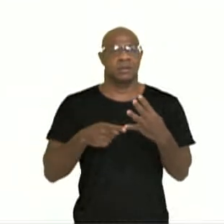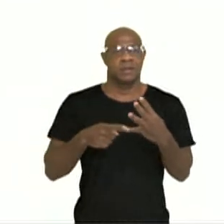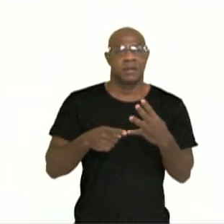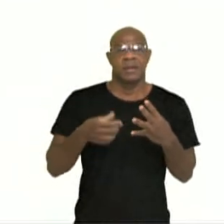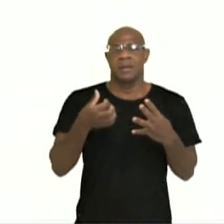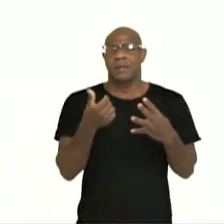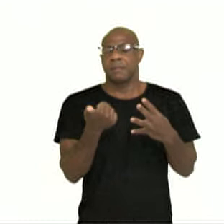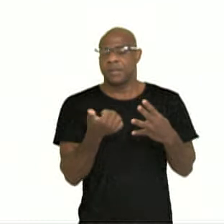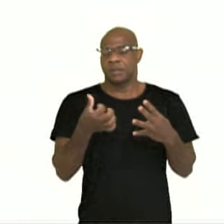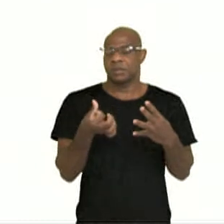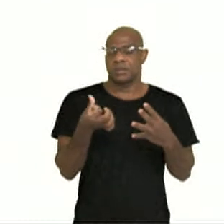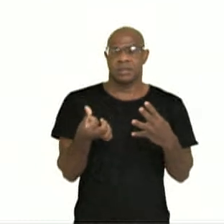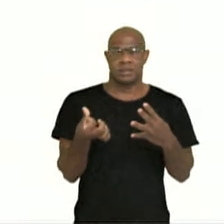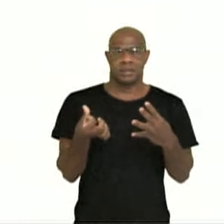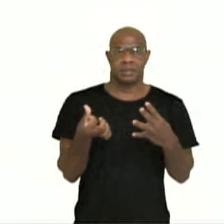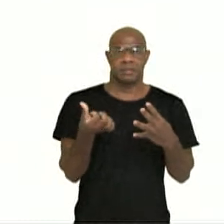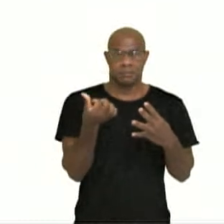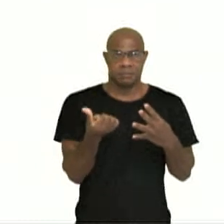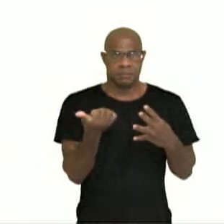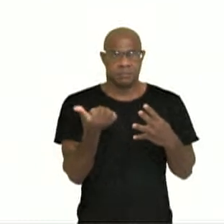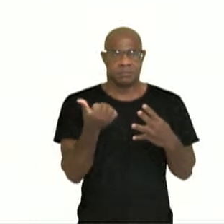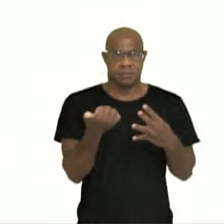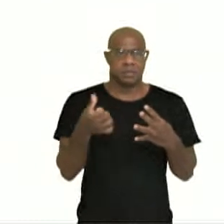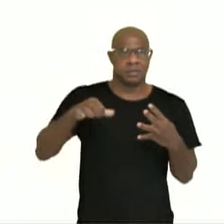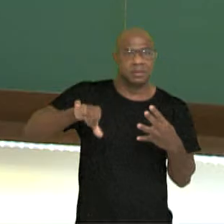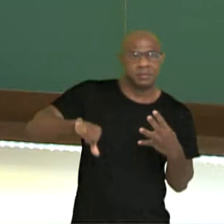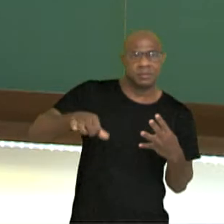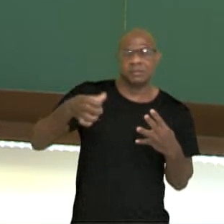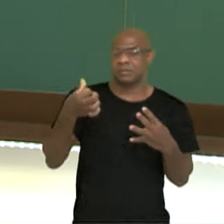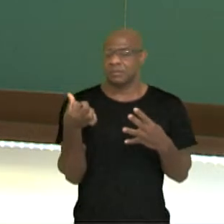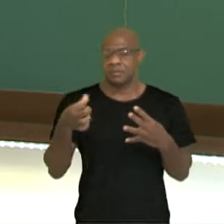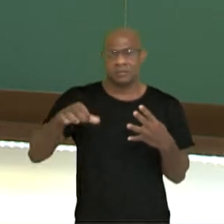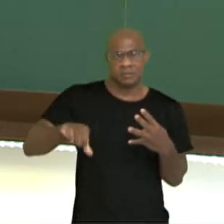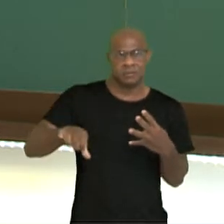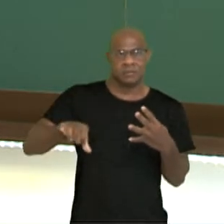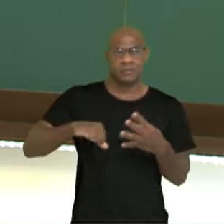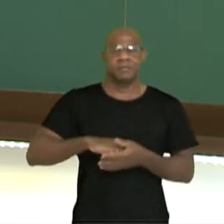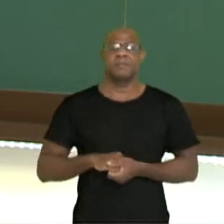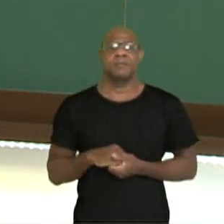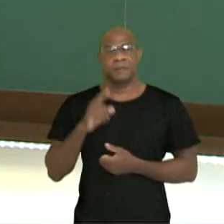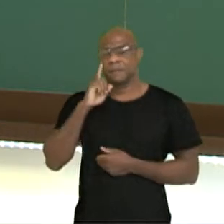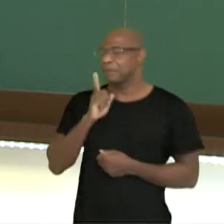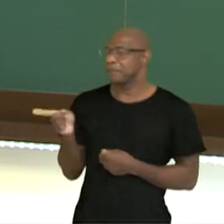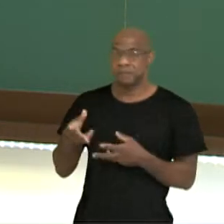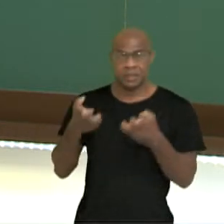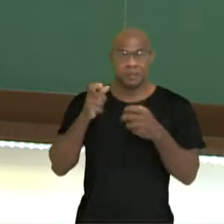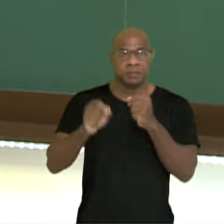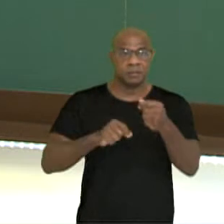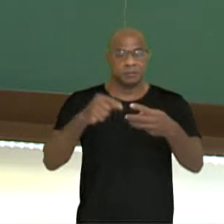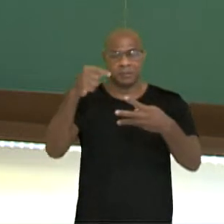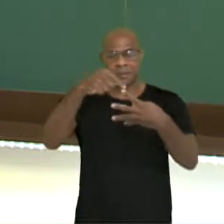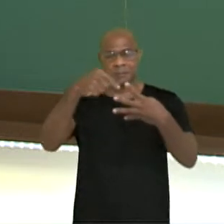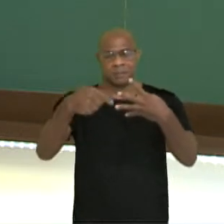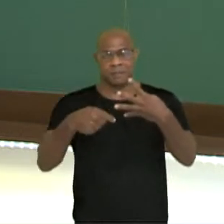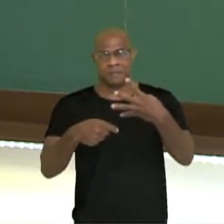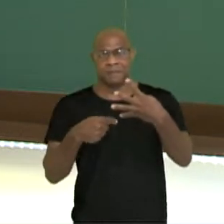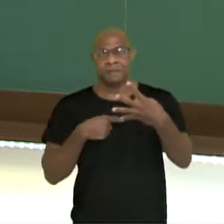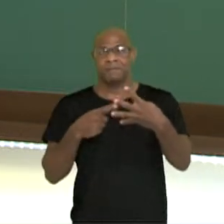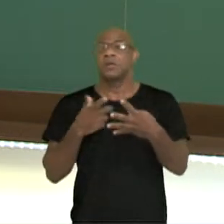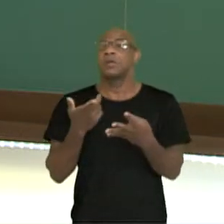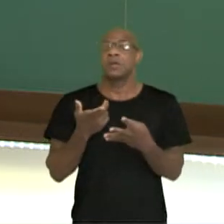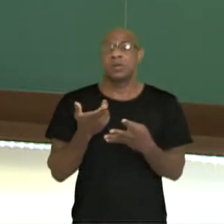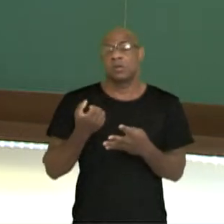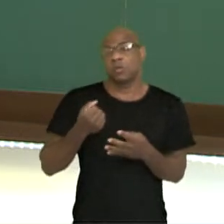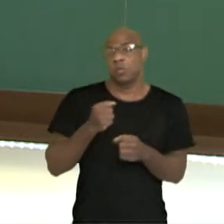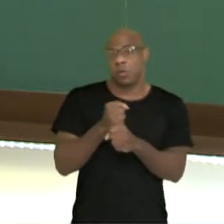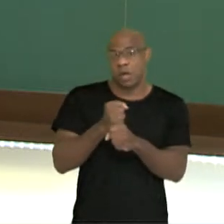1672, e 1969, né, que é 1969. Percebam que quando a gente fala dos anos em língua inglesa, pessoal,